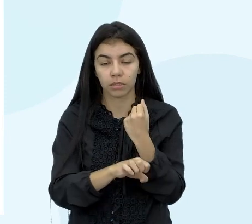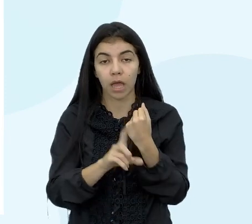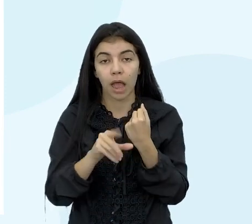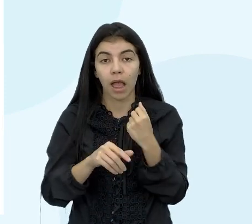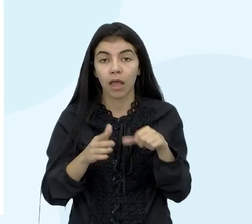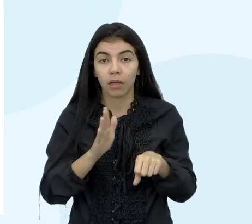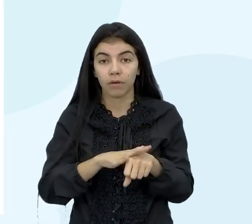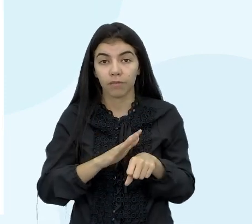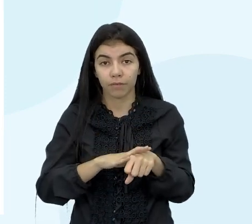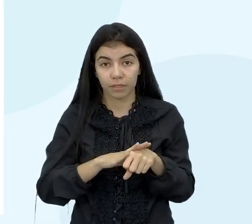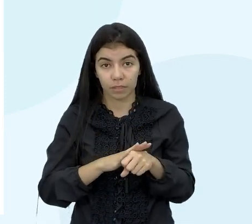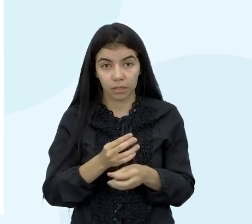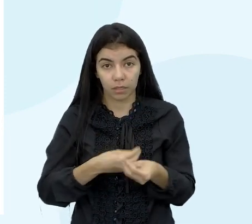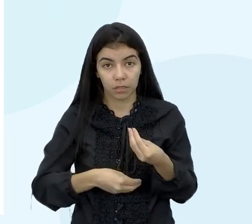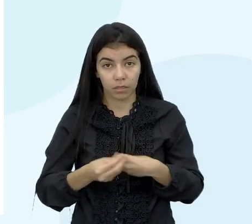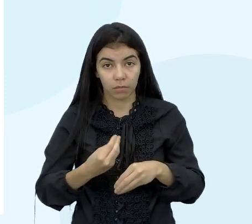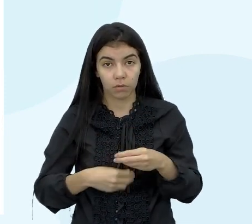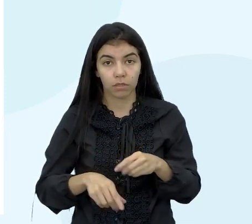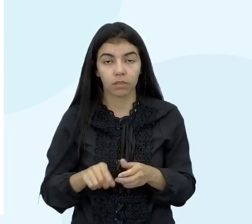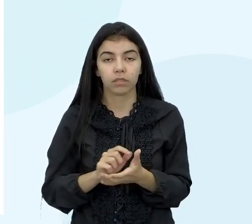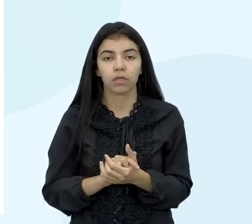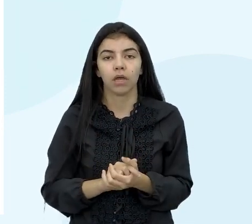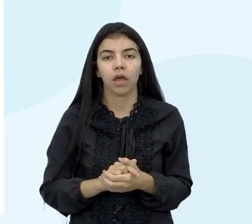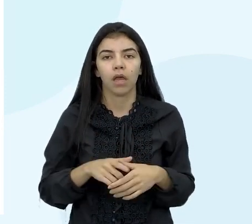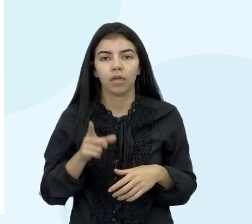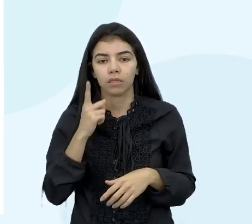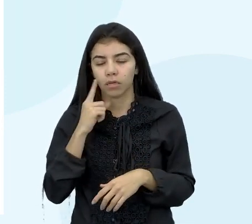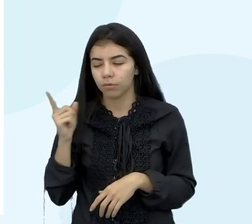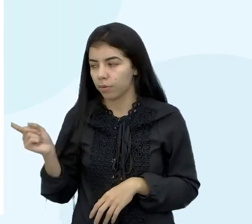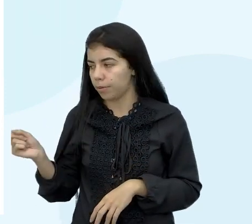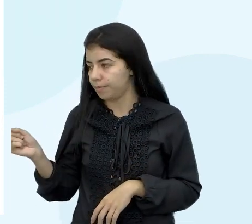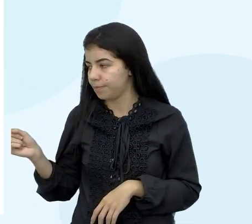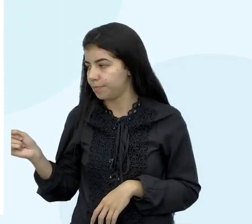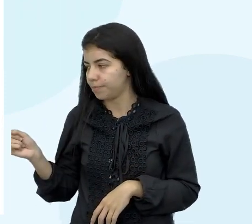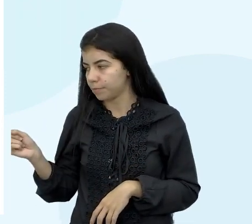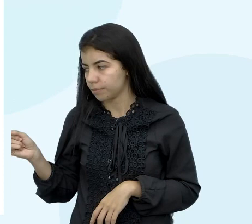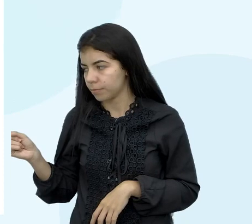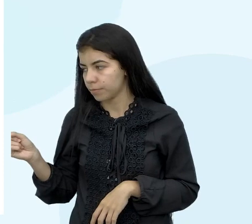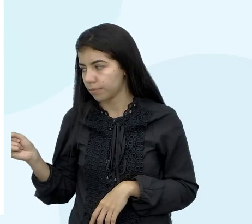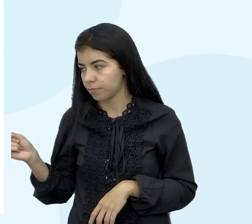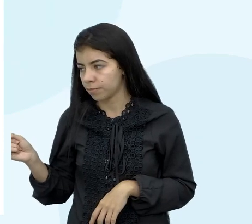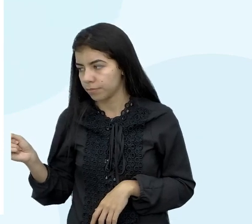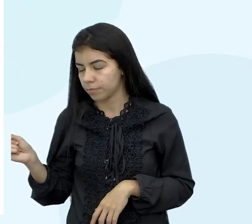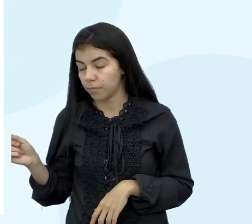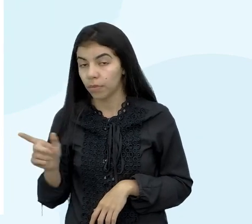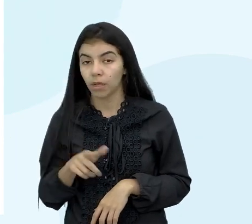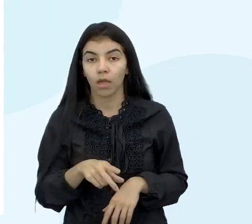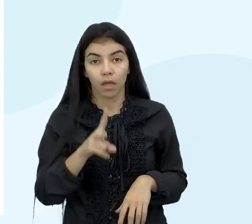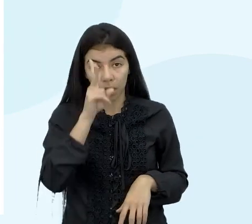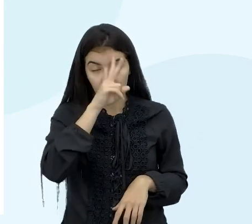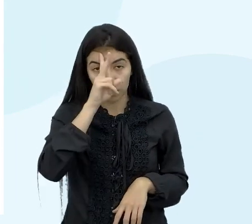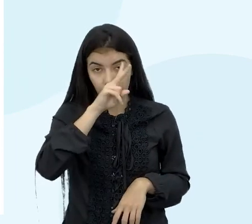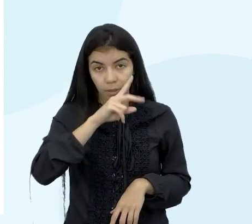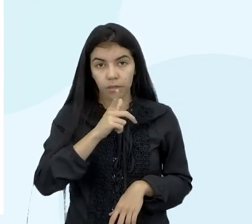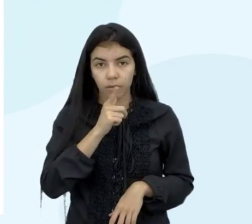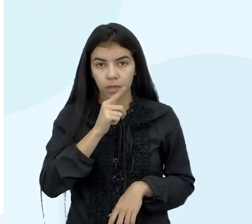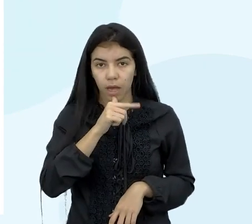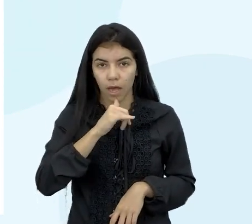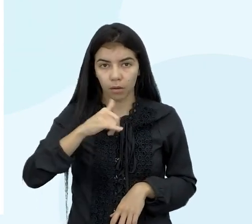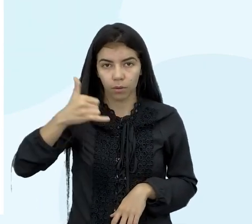maior porosidade no solo, então a gente está vendo aí o processo. Lembrando que a água que cai ali no solo, ela